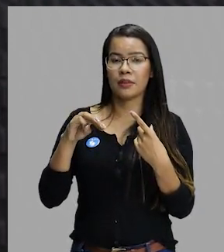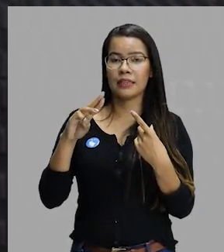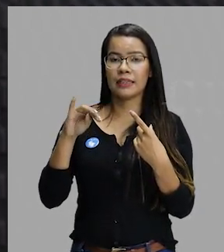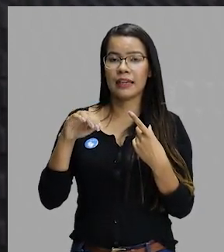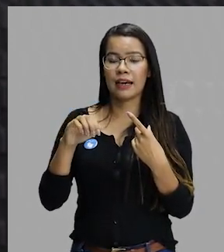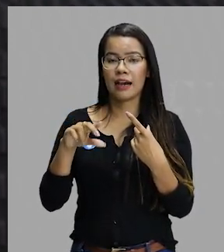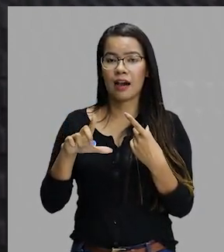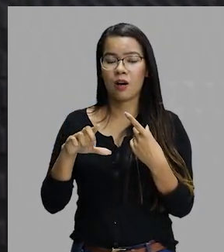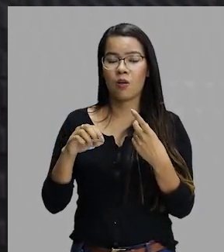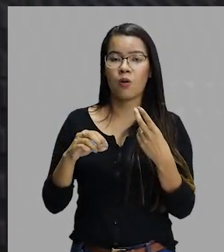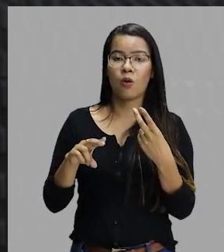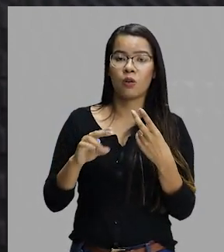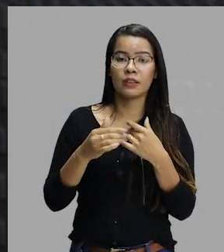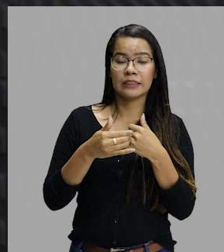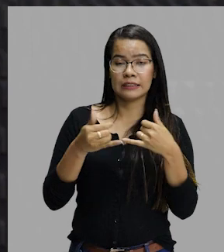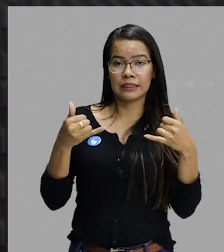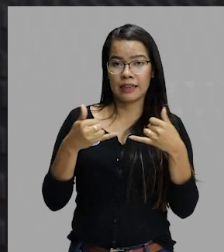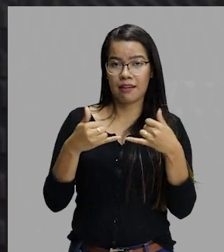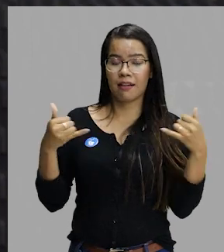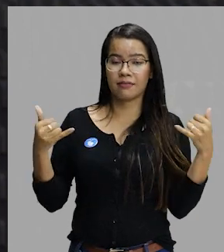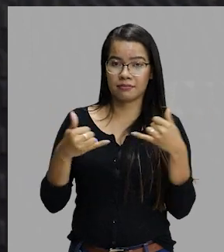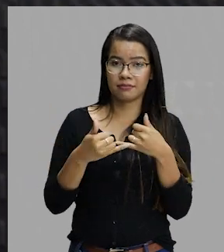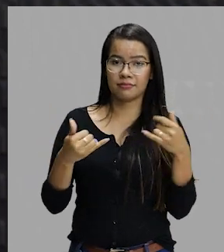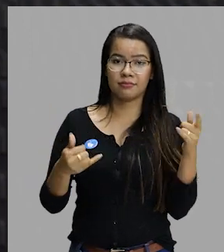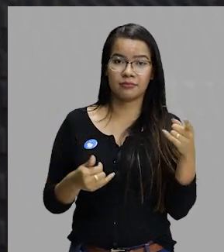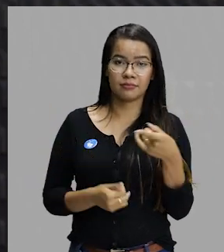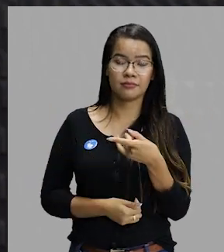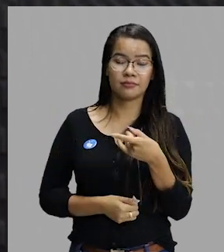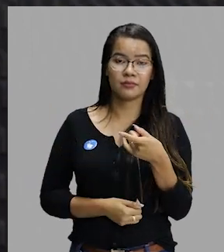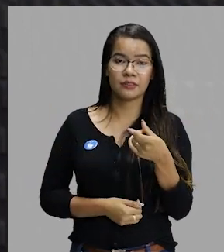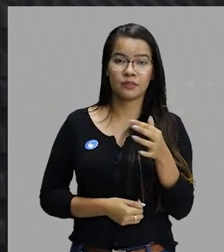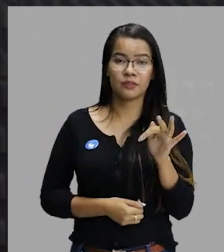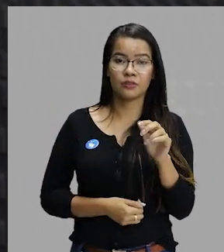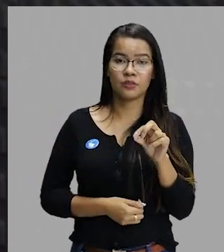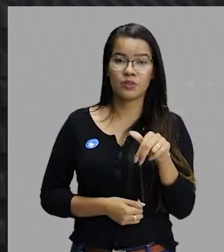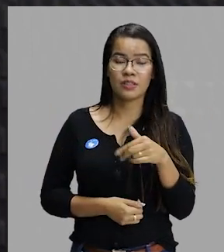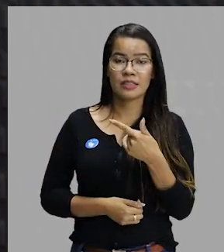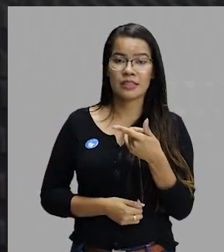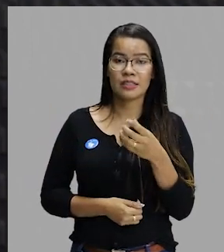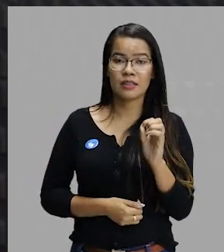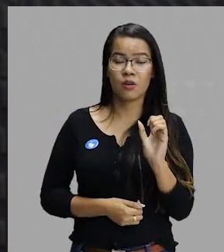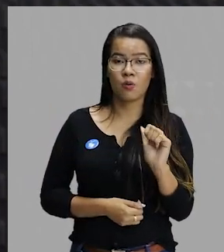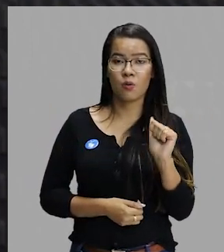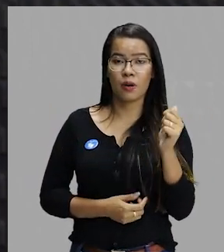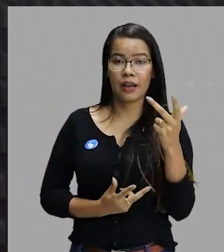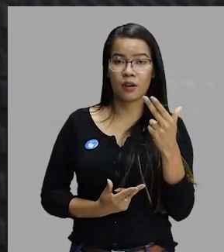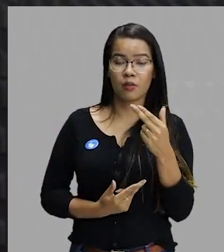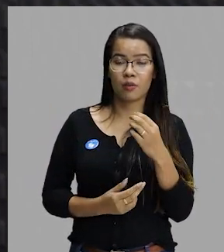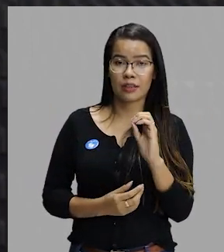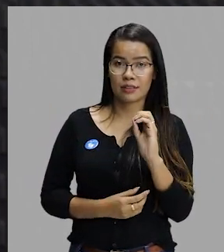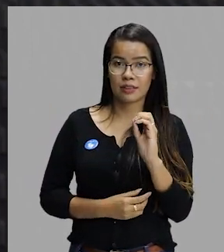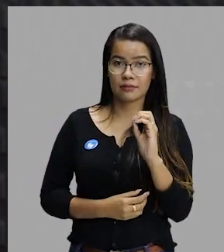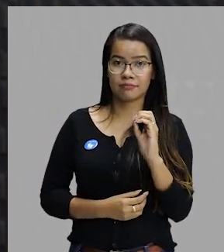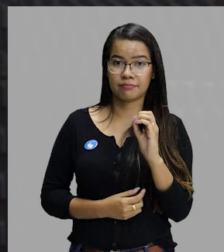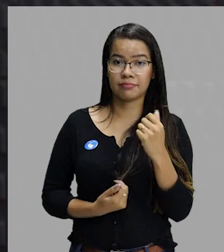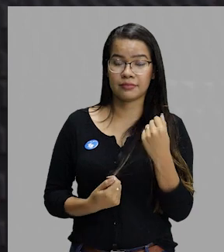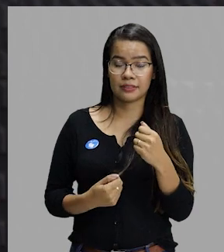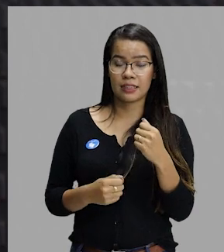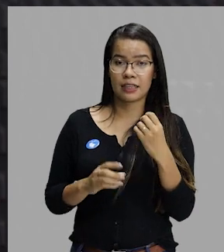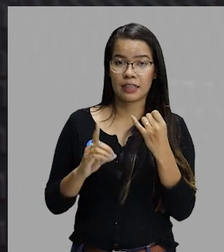função linear, tá? Nesse tipo de função aqui, o a é zero. Perceba que na definição, a